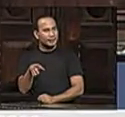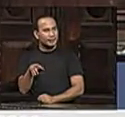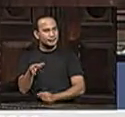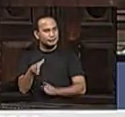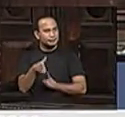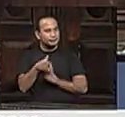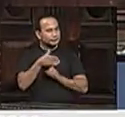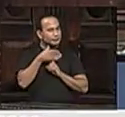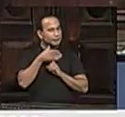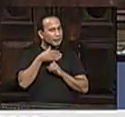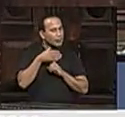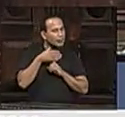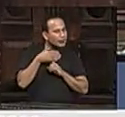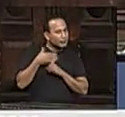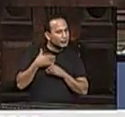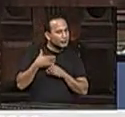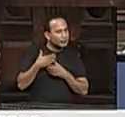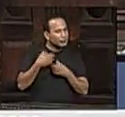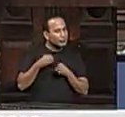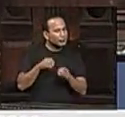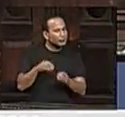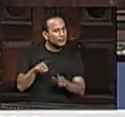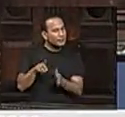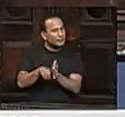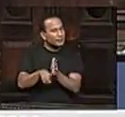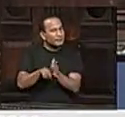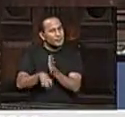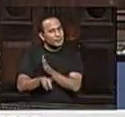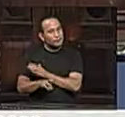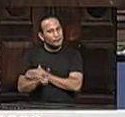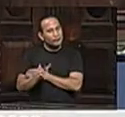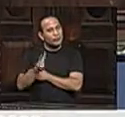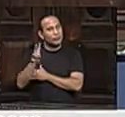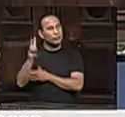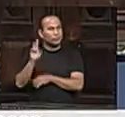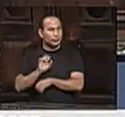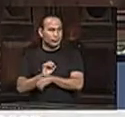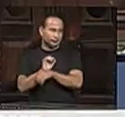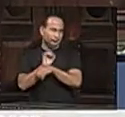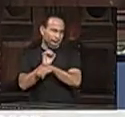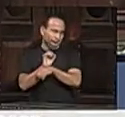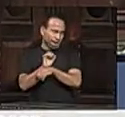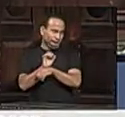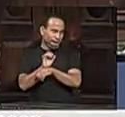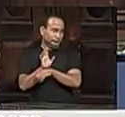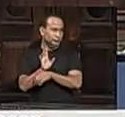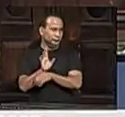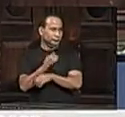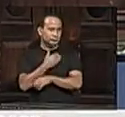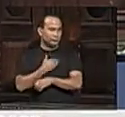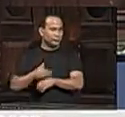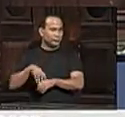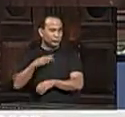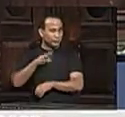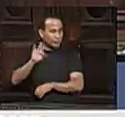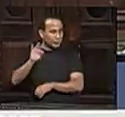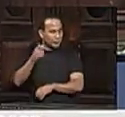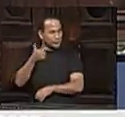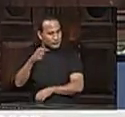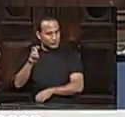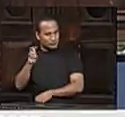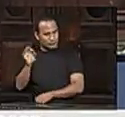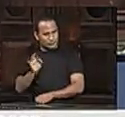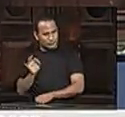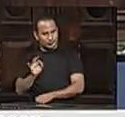educação os mínimos que o legislador federal na Constituição estabeleceu, 25%. Muito